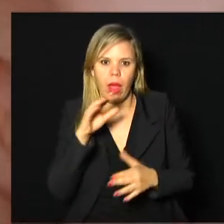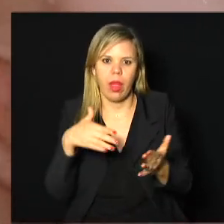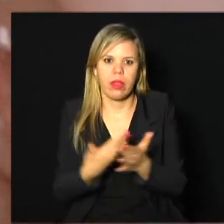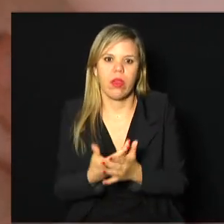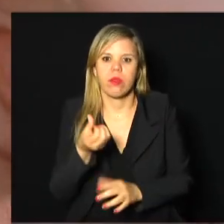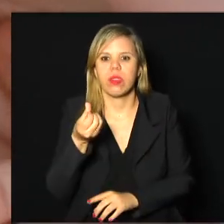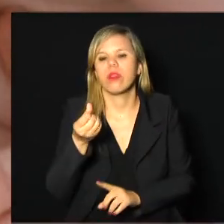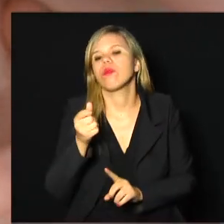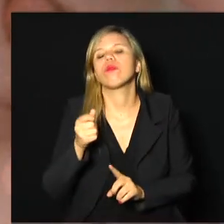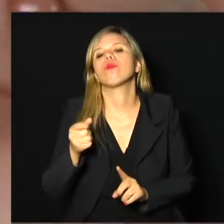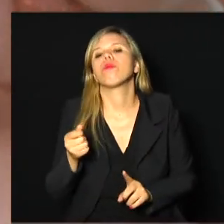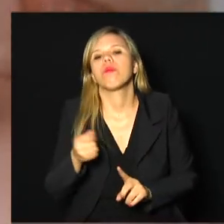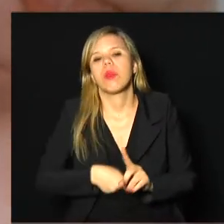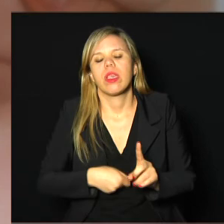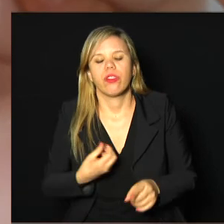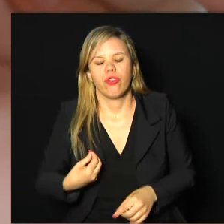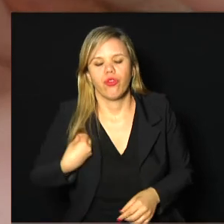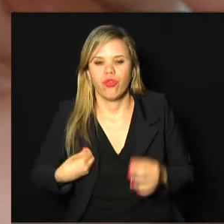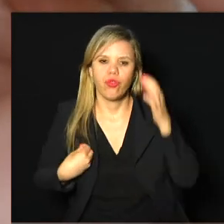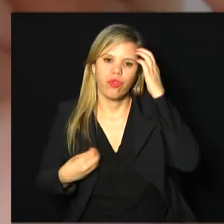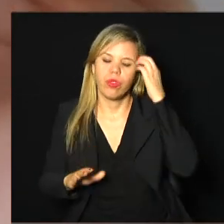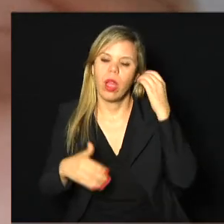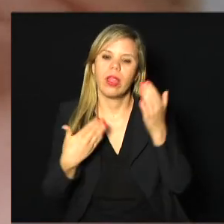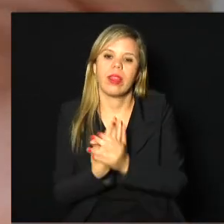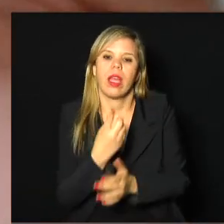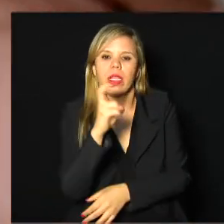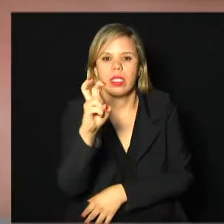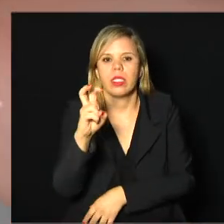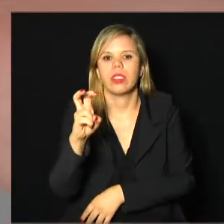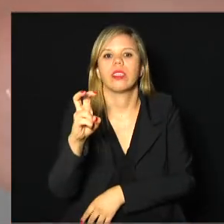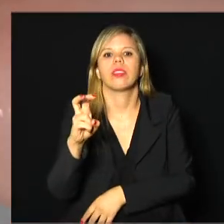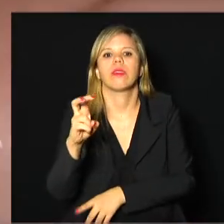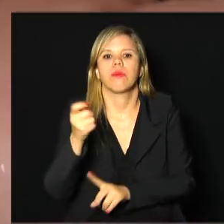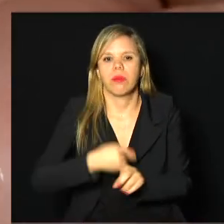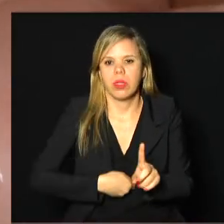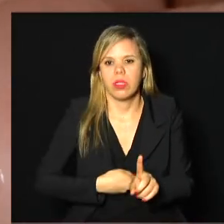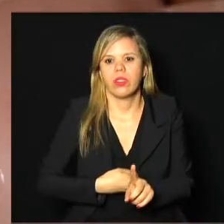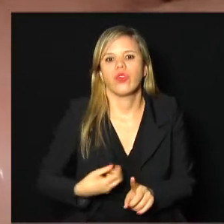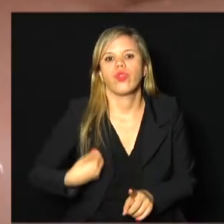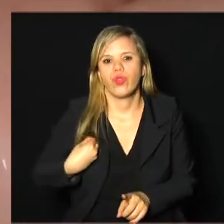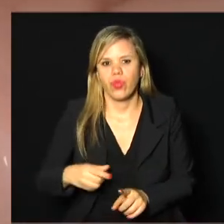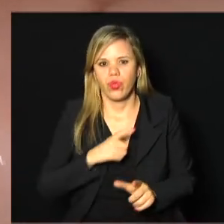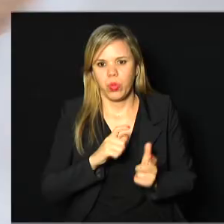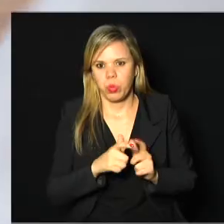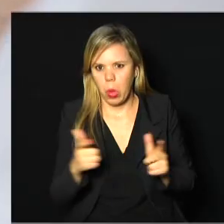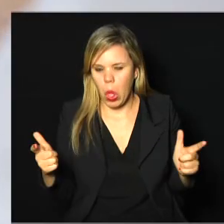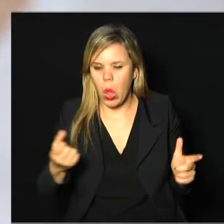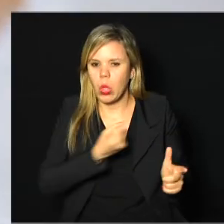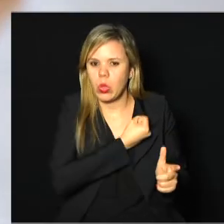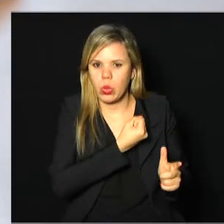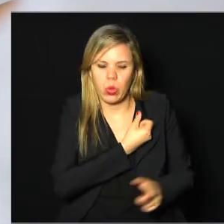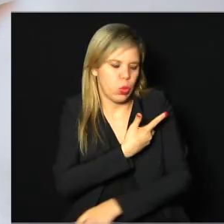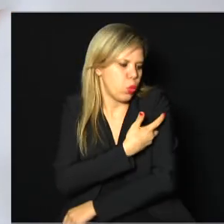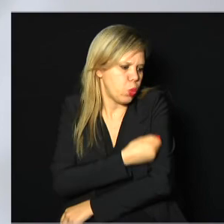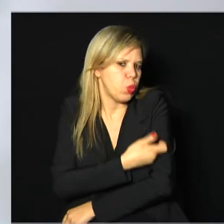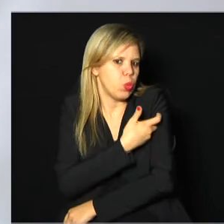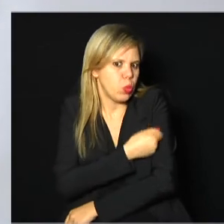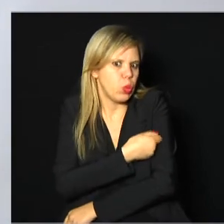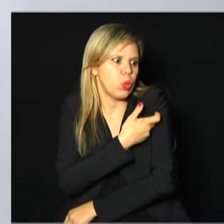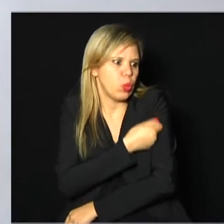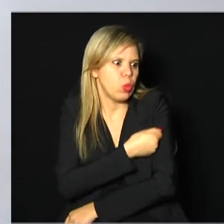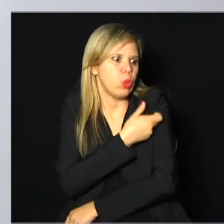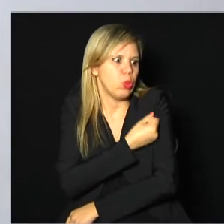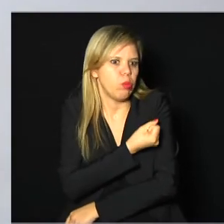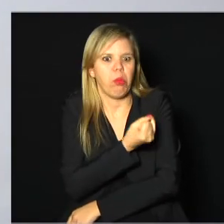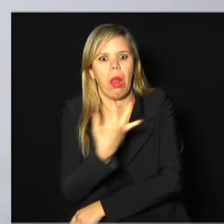até o 6º mês de vida. Então, nos 2 até 15 meses de vida é quando a gente tem o maior número de vacinas a